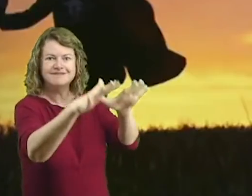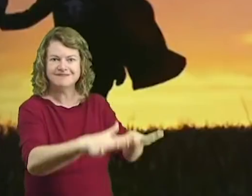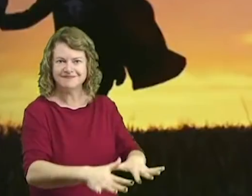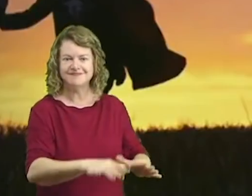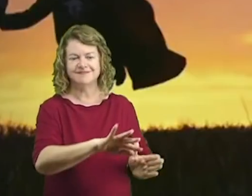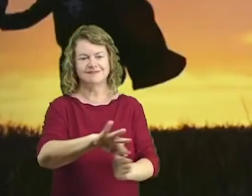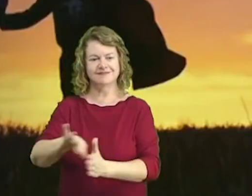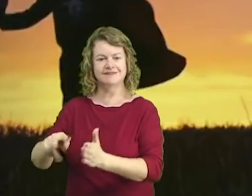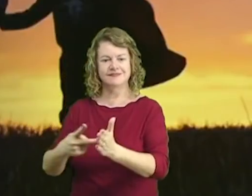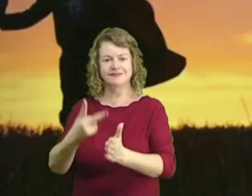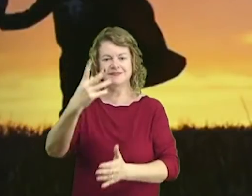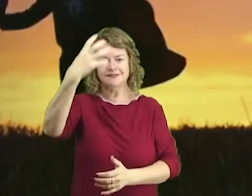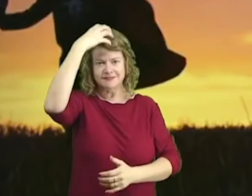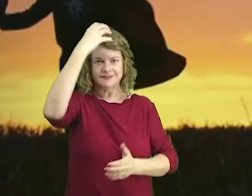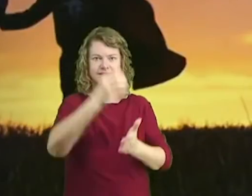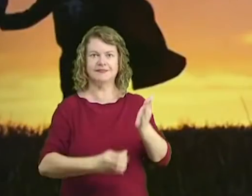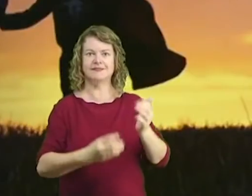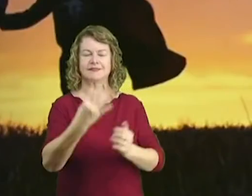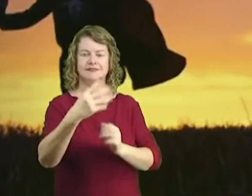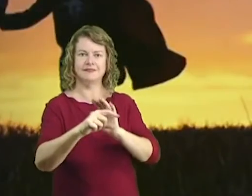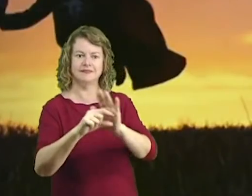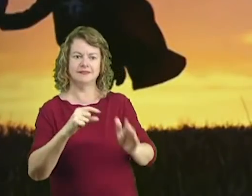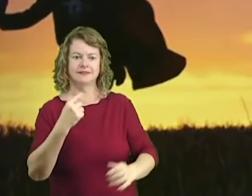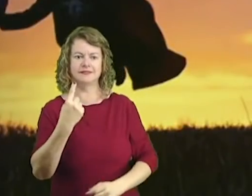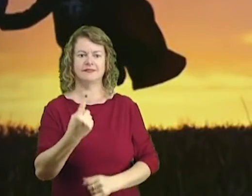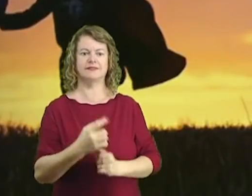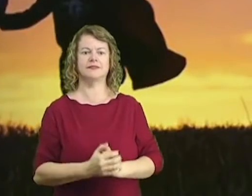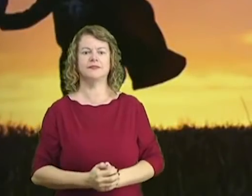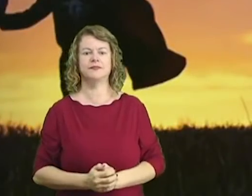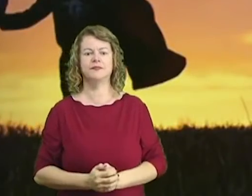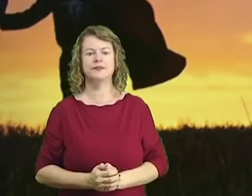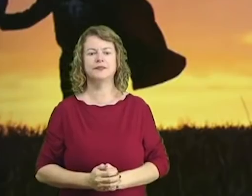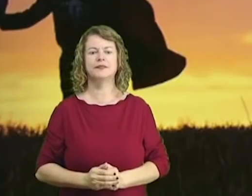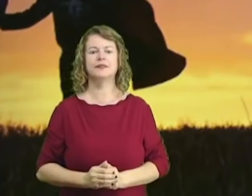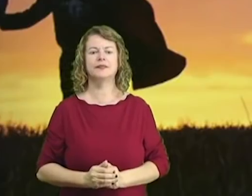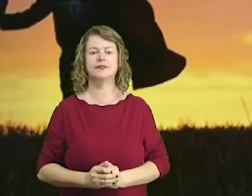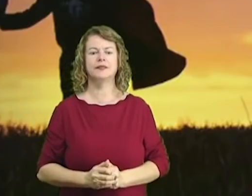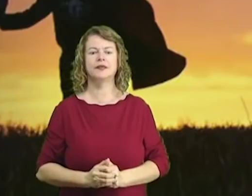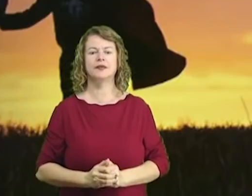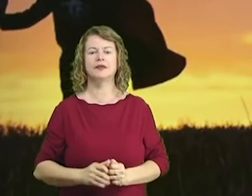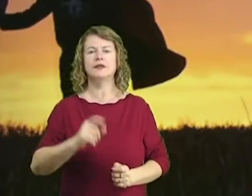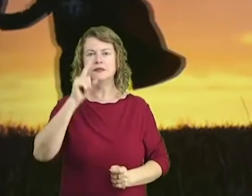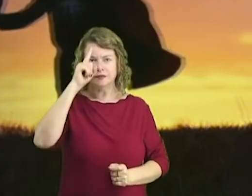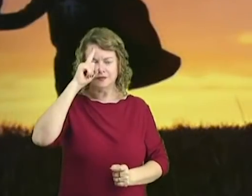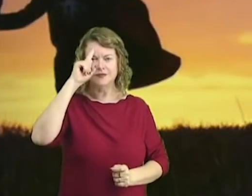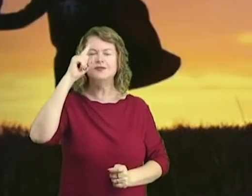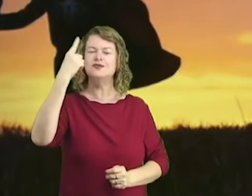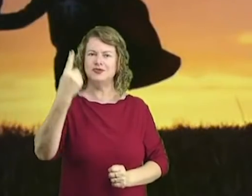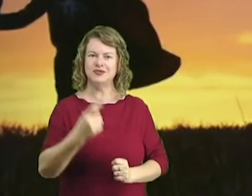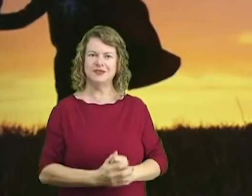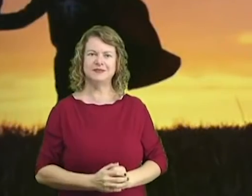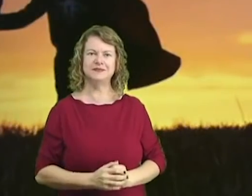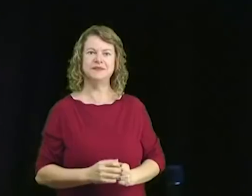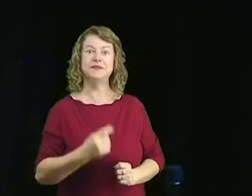dia, uma mulher dos discípulos dos profetas foi falar com